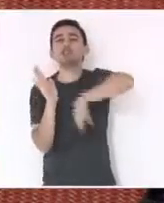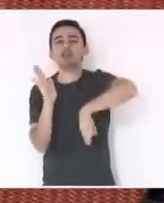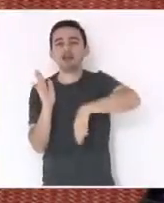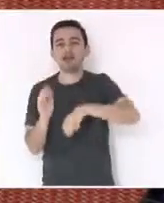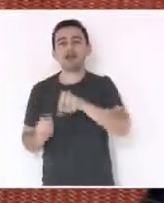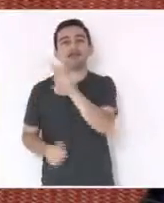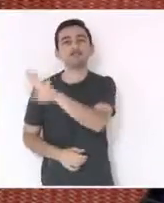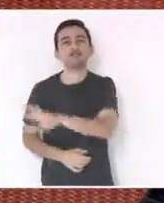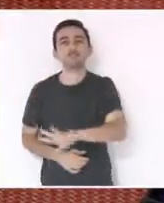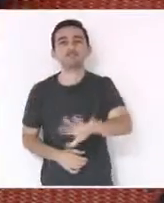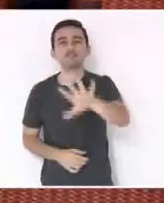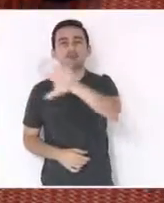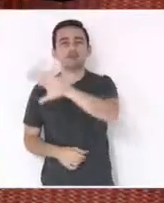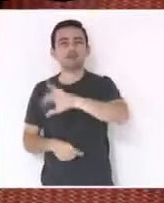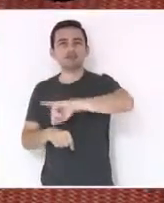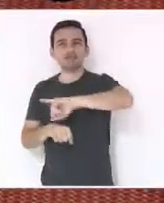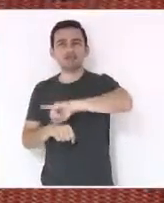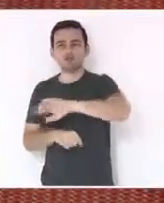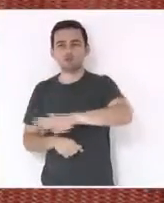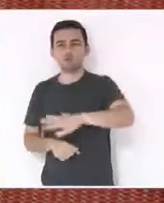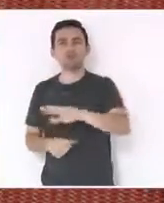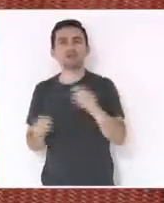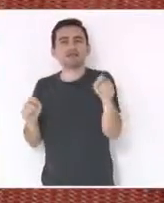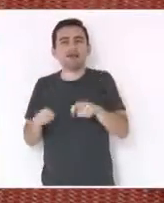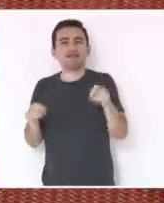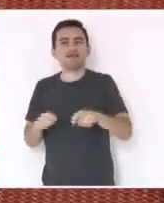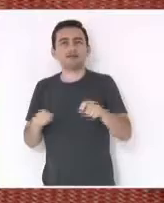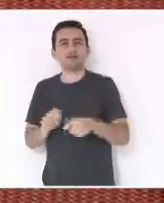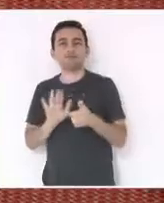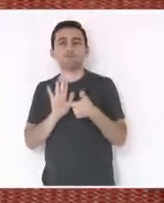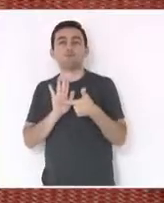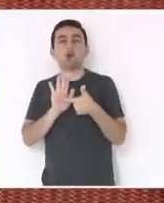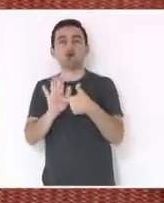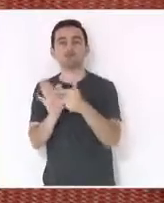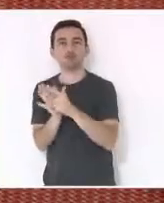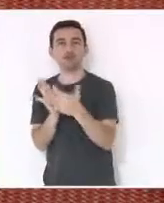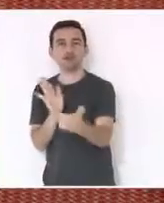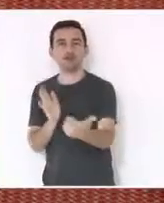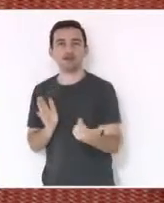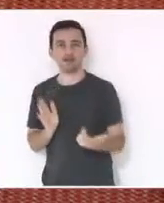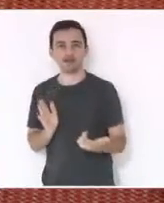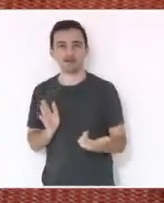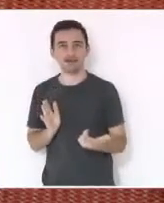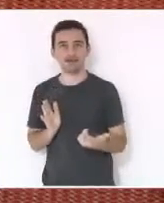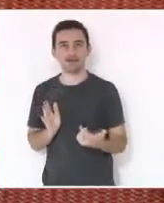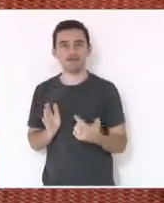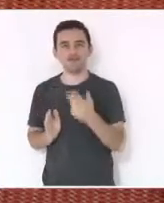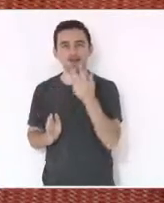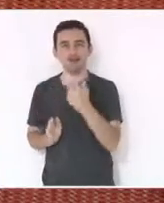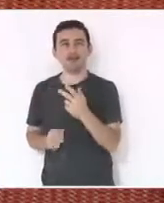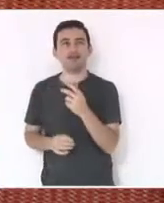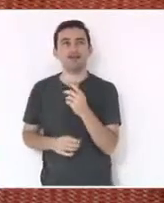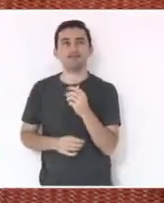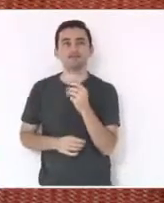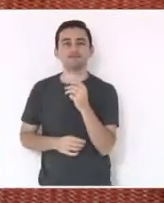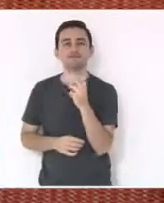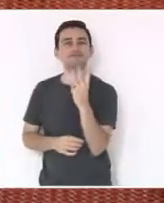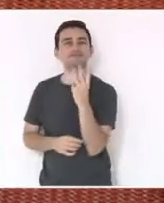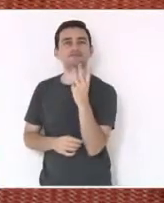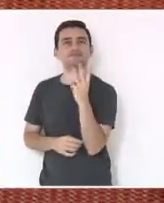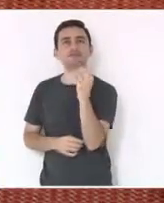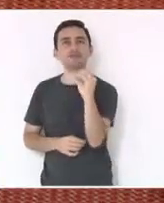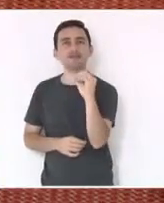metropolitana ele consegue botar uma notinha positiva do jornal dizer que ele vai levar 30 aliás 30 é 15 vezes